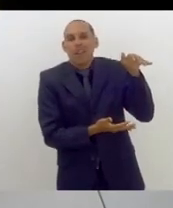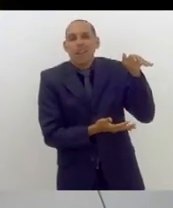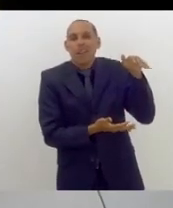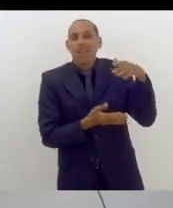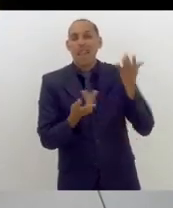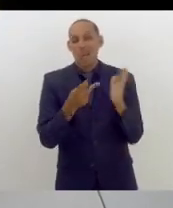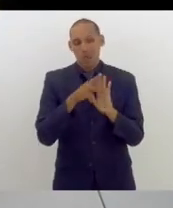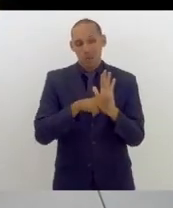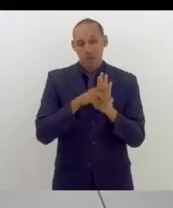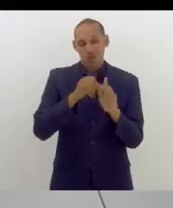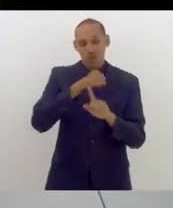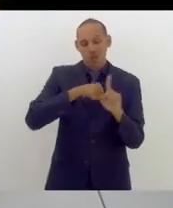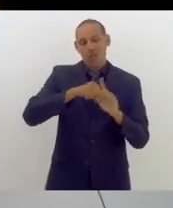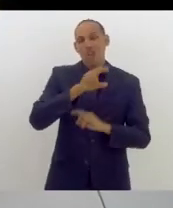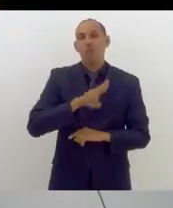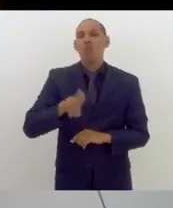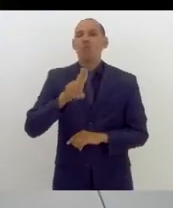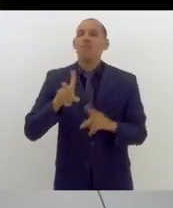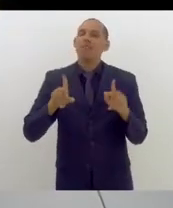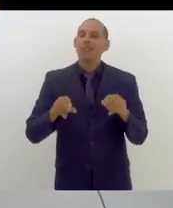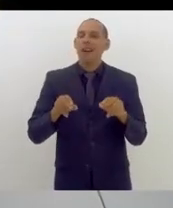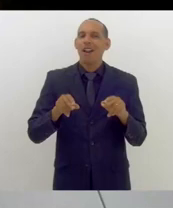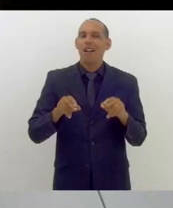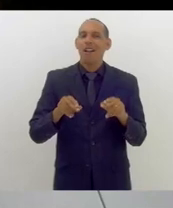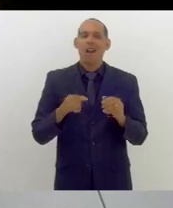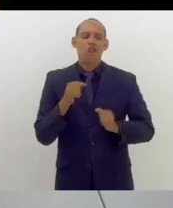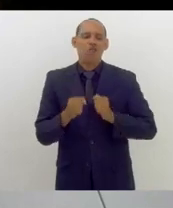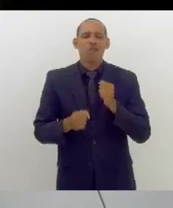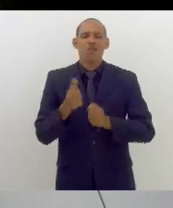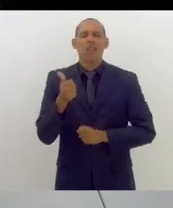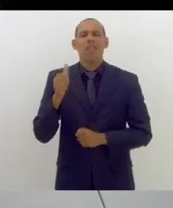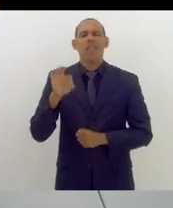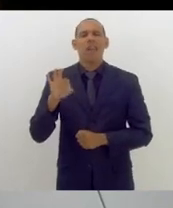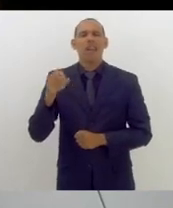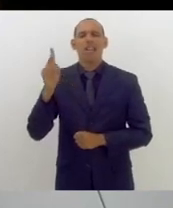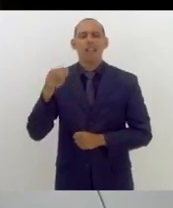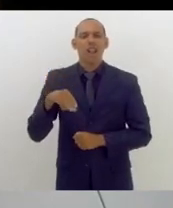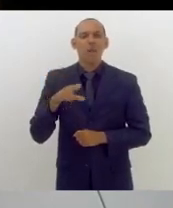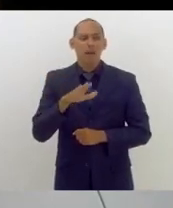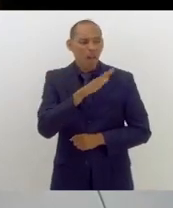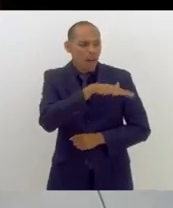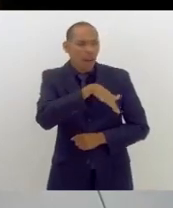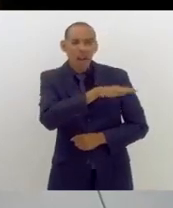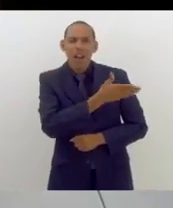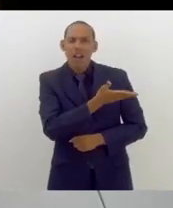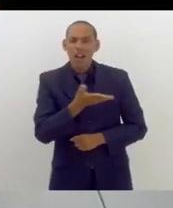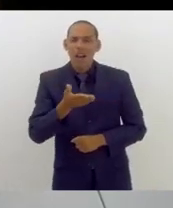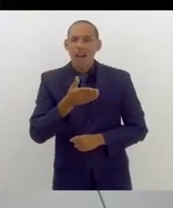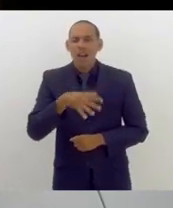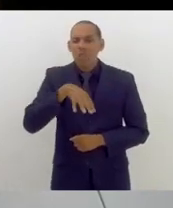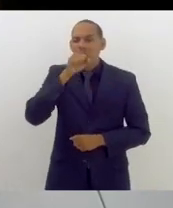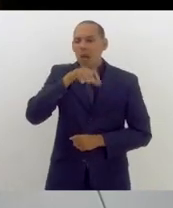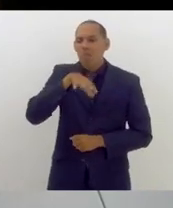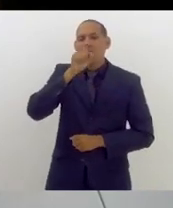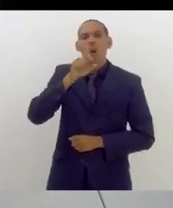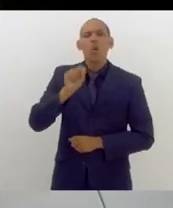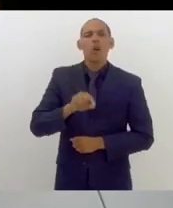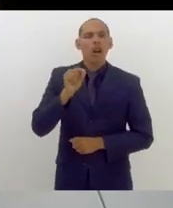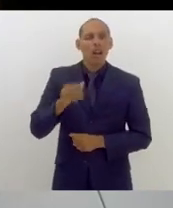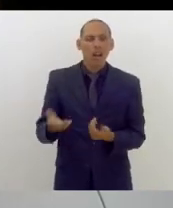projetos sociais como a terra a corrida de 10 km mas o povo lá tá respirando